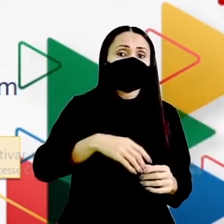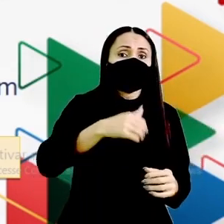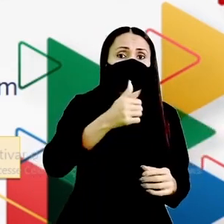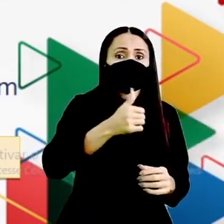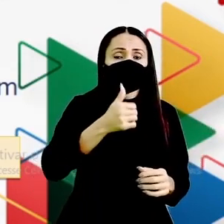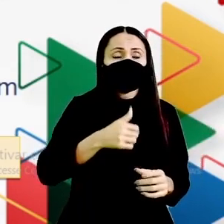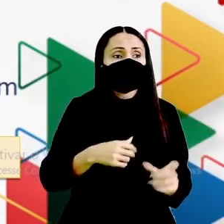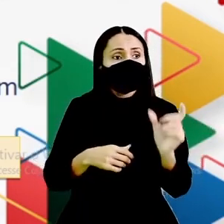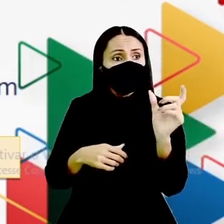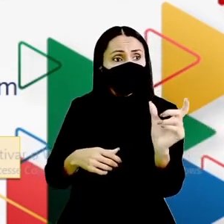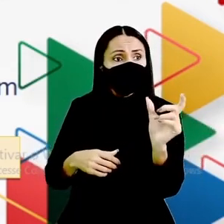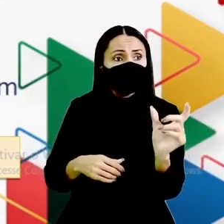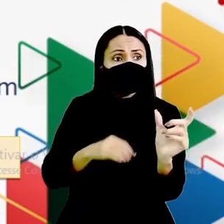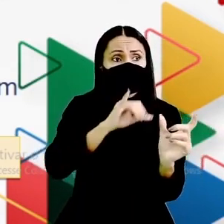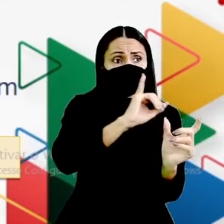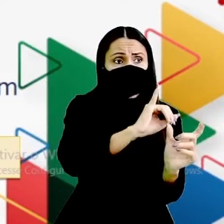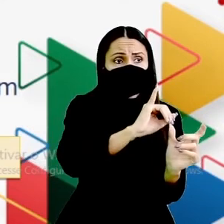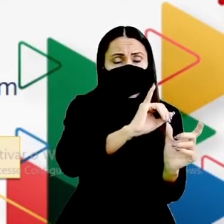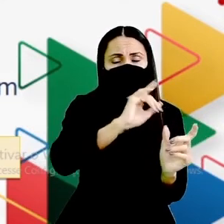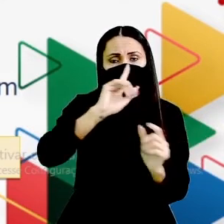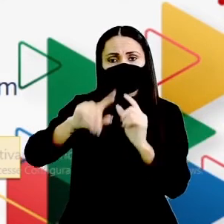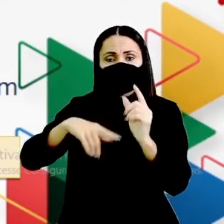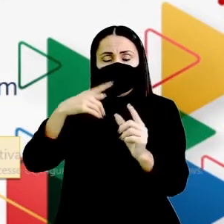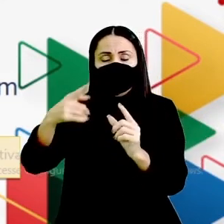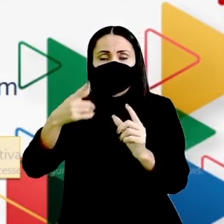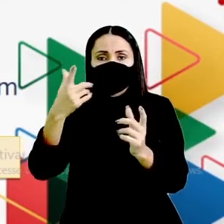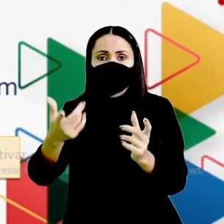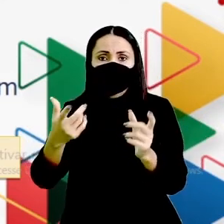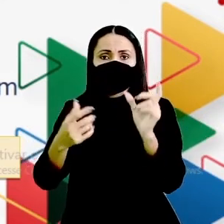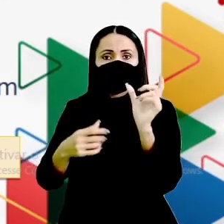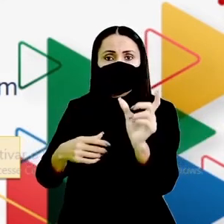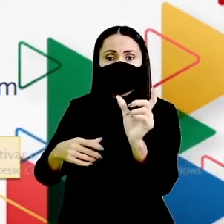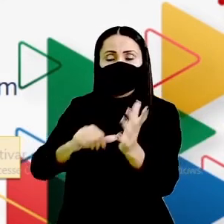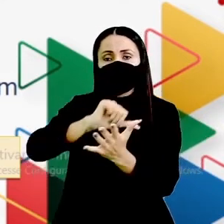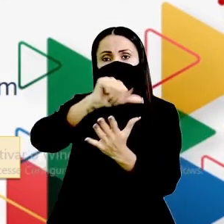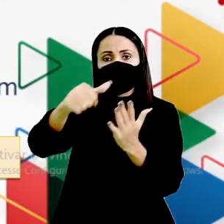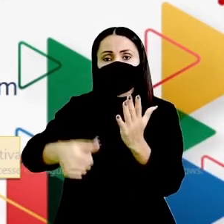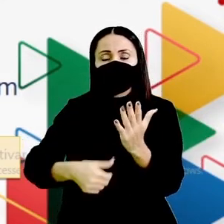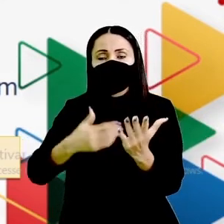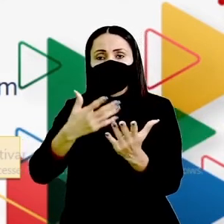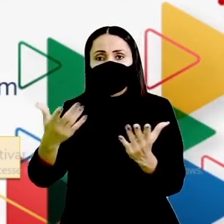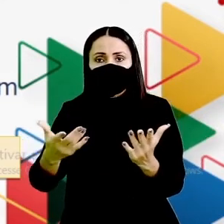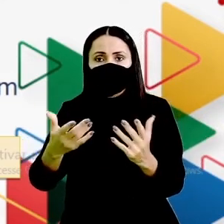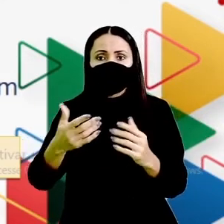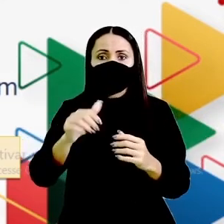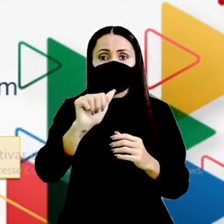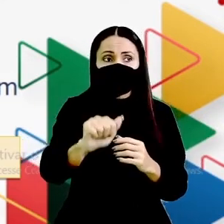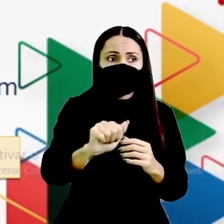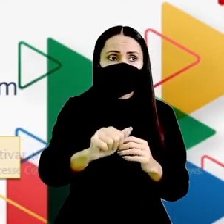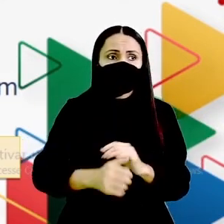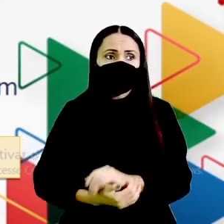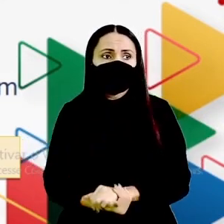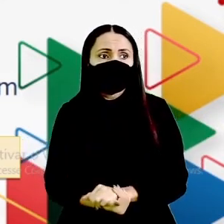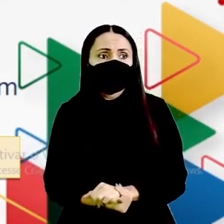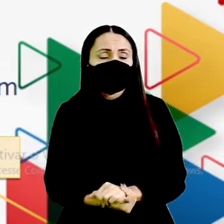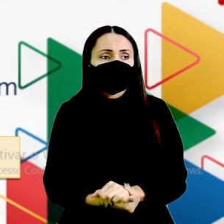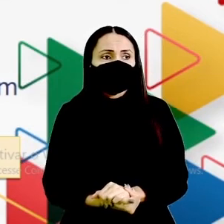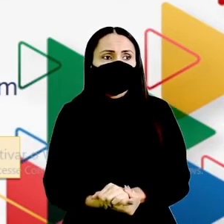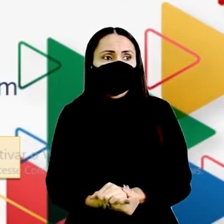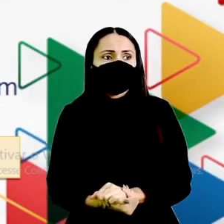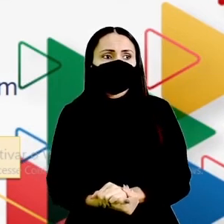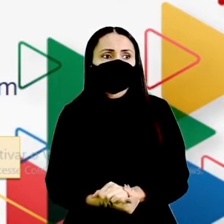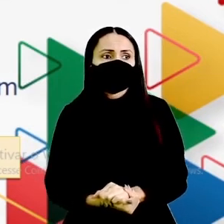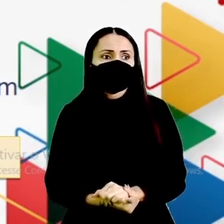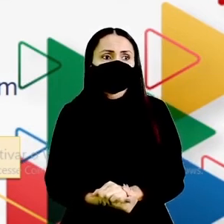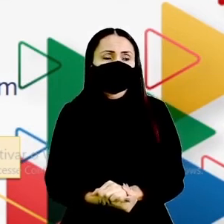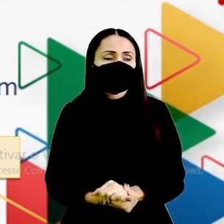e depois eu tenho uma vogal. Então ali, ó, um paroxítono, uma palavra paroxítono terminada em ditongo crescente. Lembrando que o A